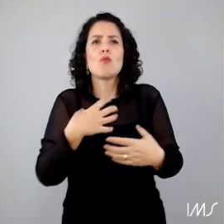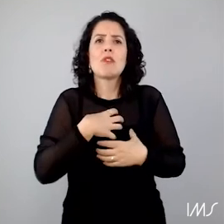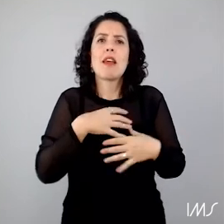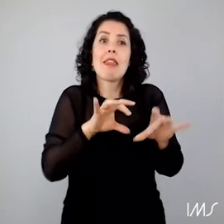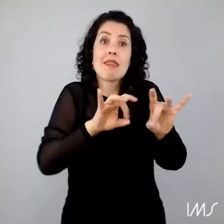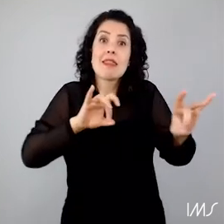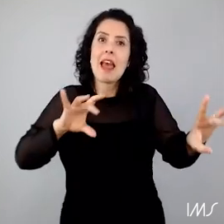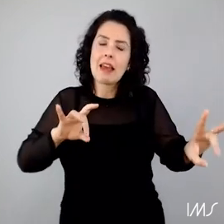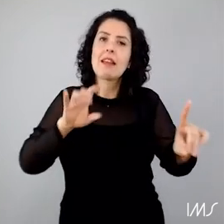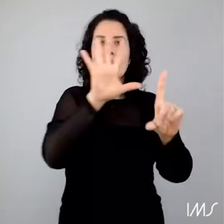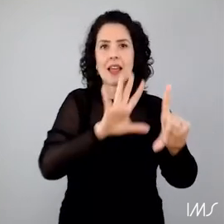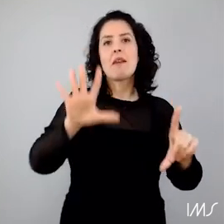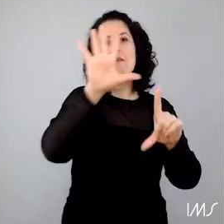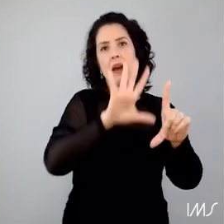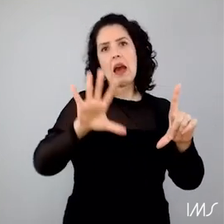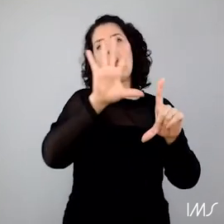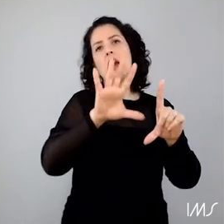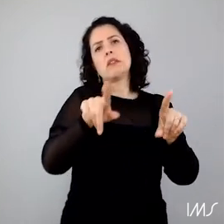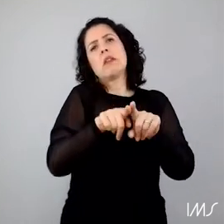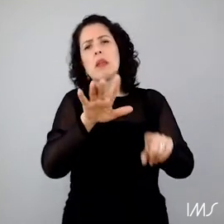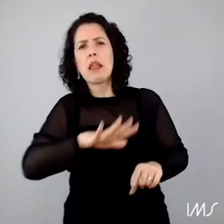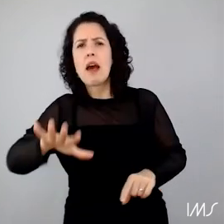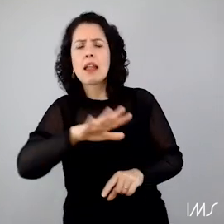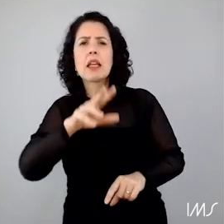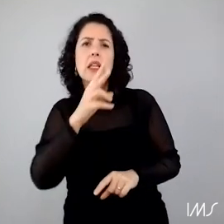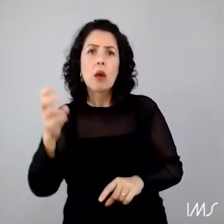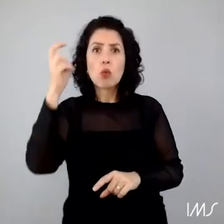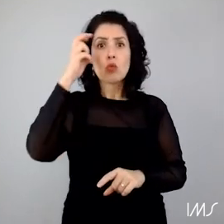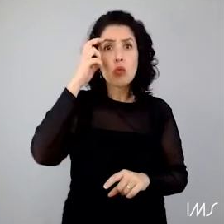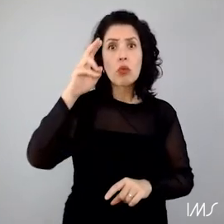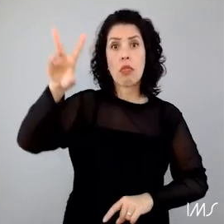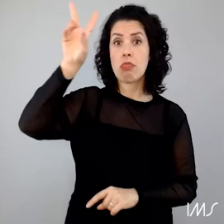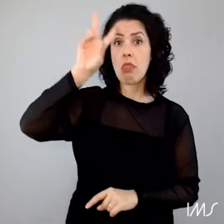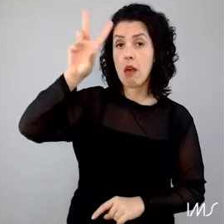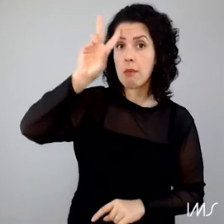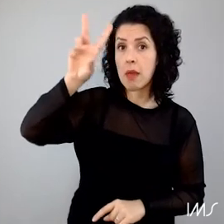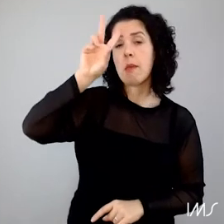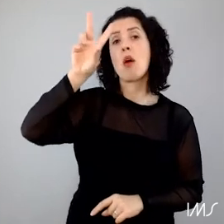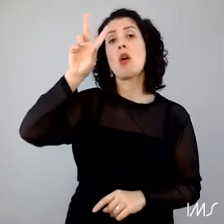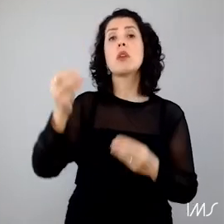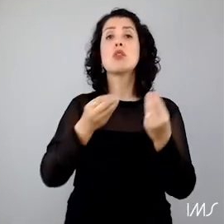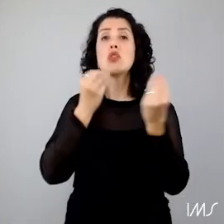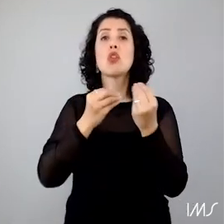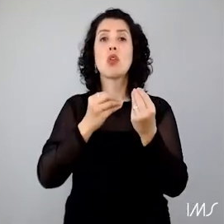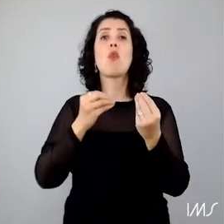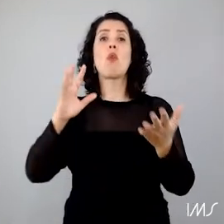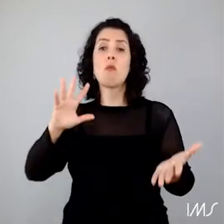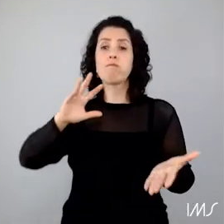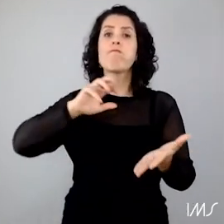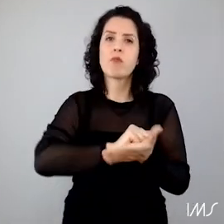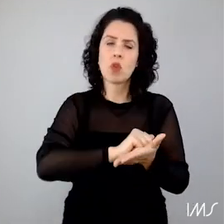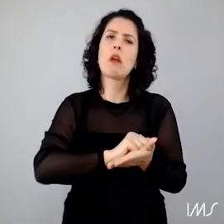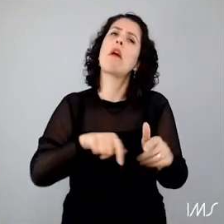memória, que foi o campo da conservação fotográfica que se institucionalizou primeiro nos Estados Unidos, nos anos 70, né,